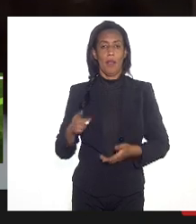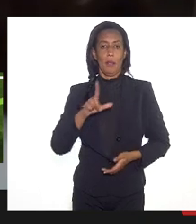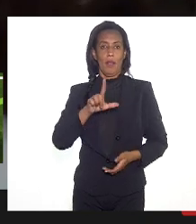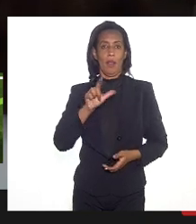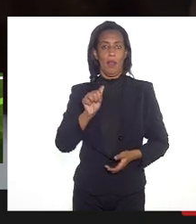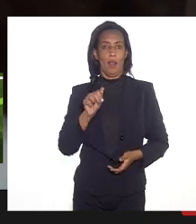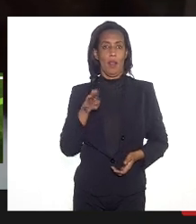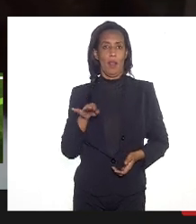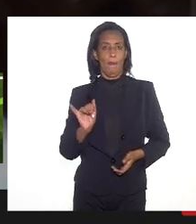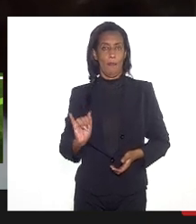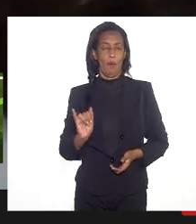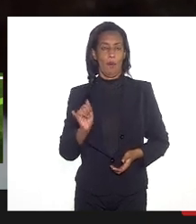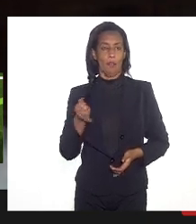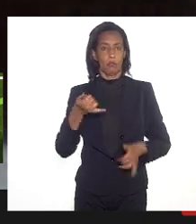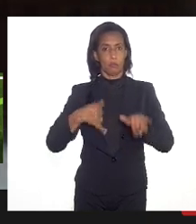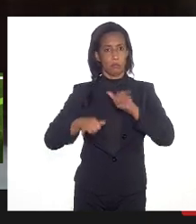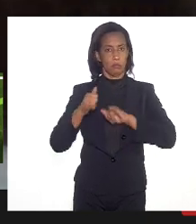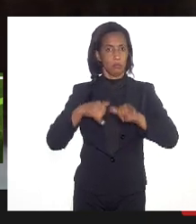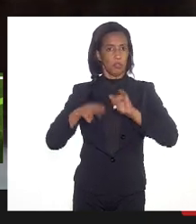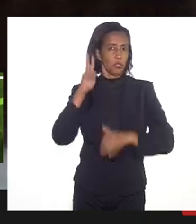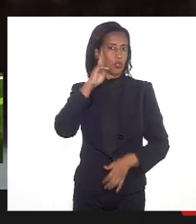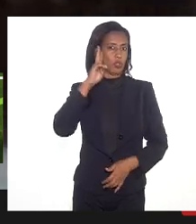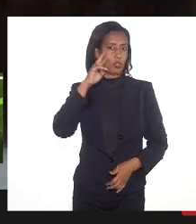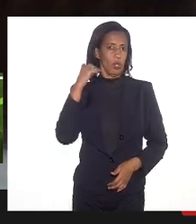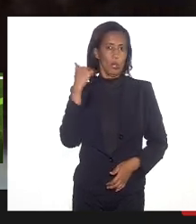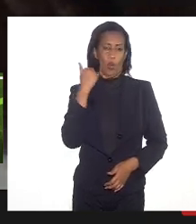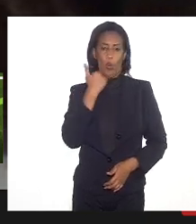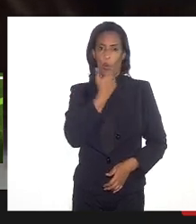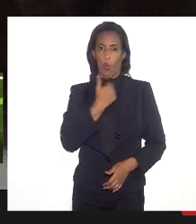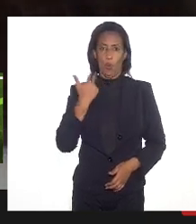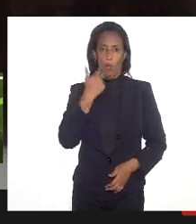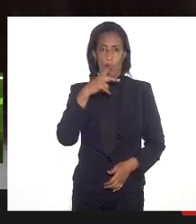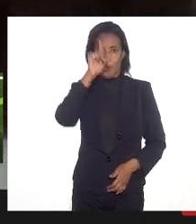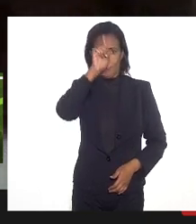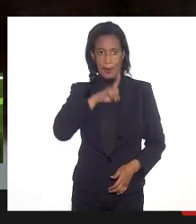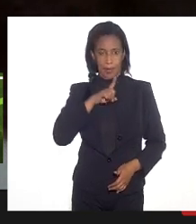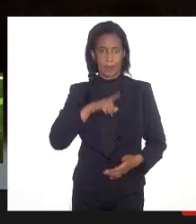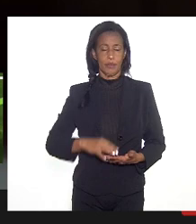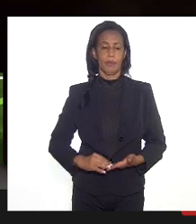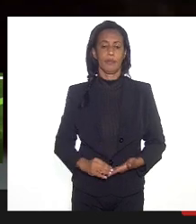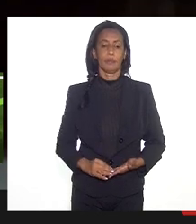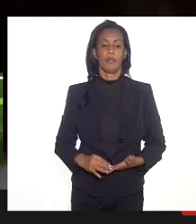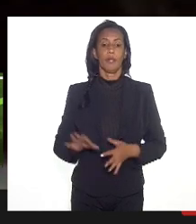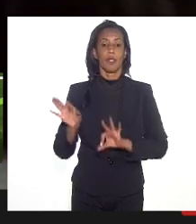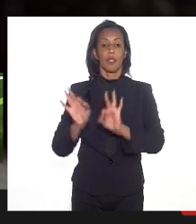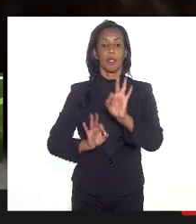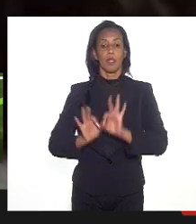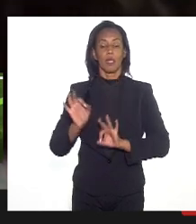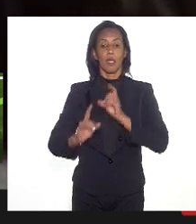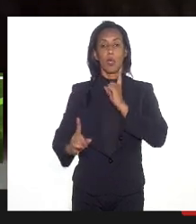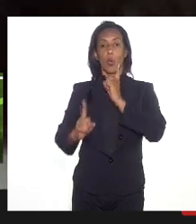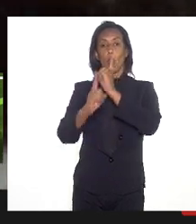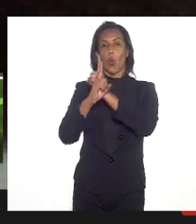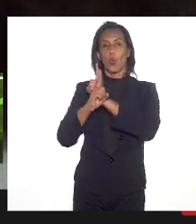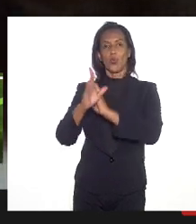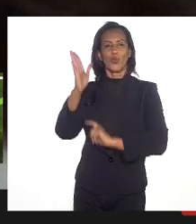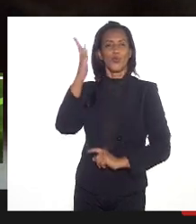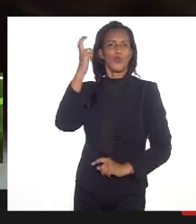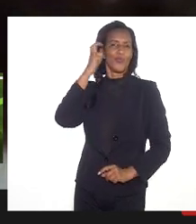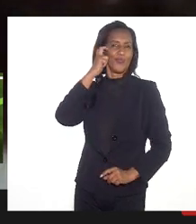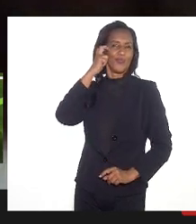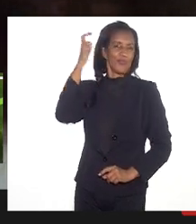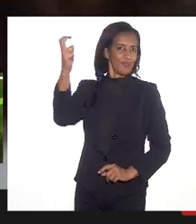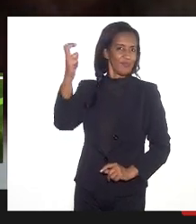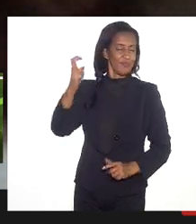do Laboratório de História Oral e Imagem, e o projeto Encontro de Saberes, que é um projeto